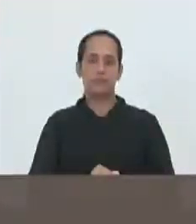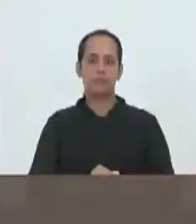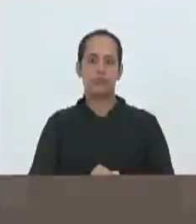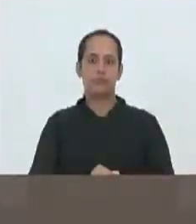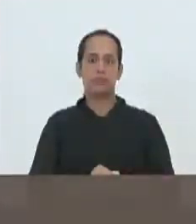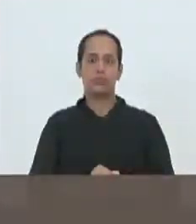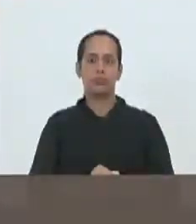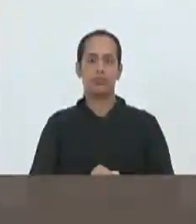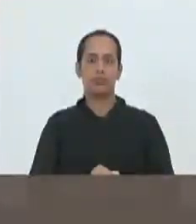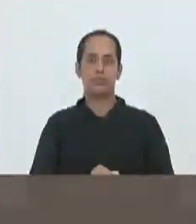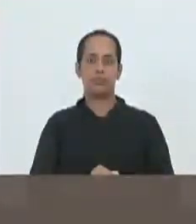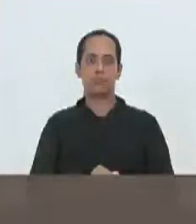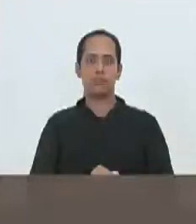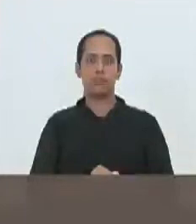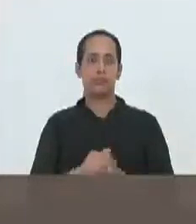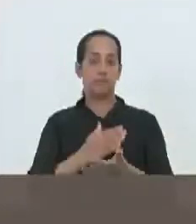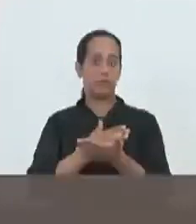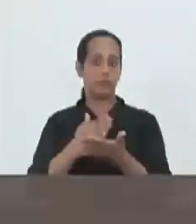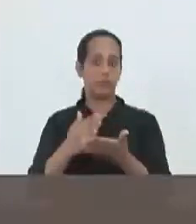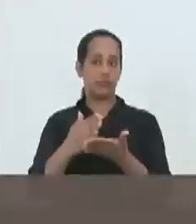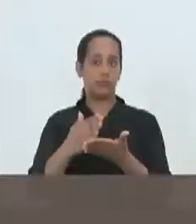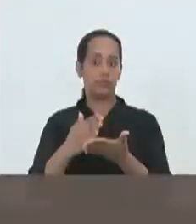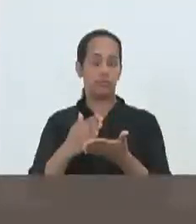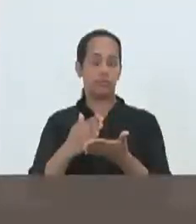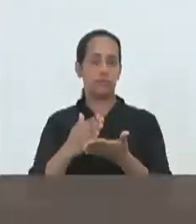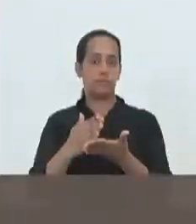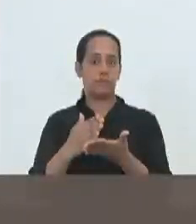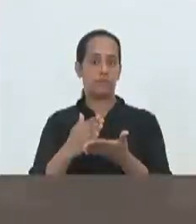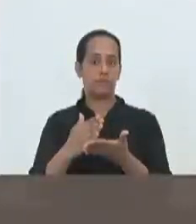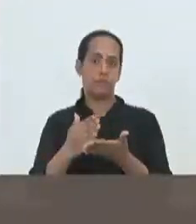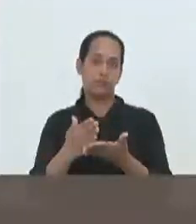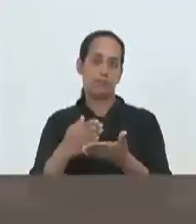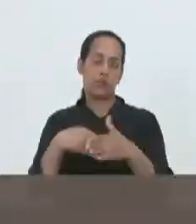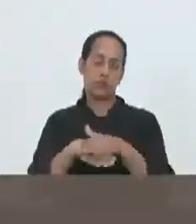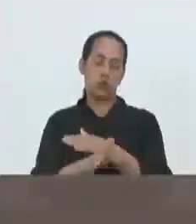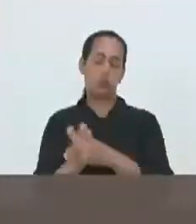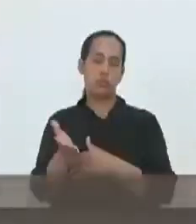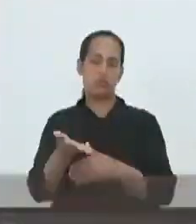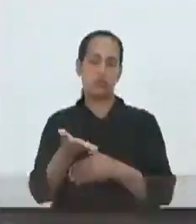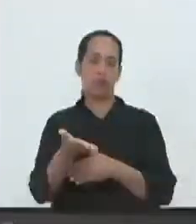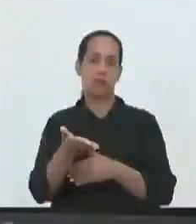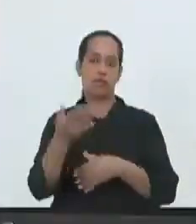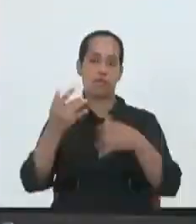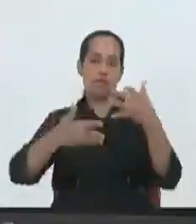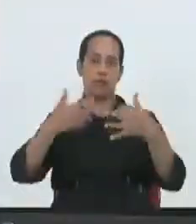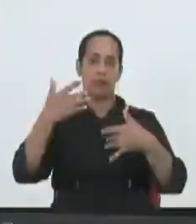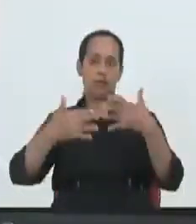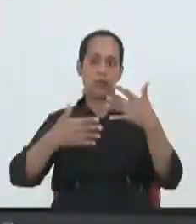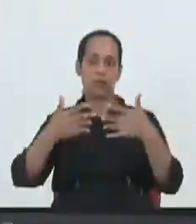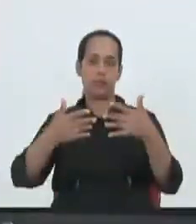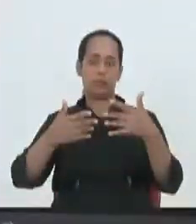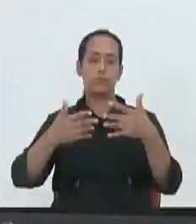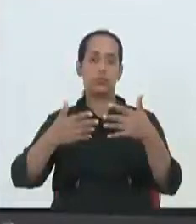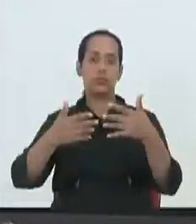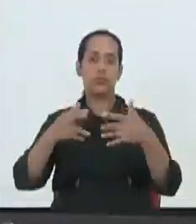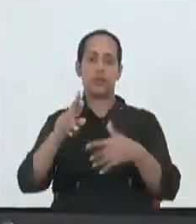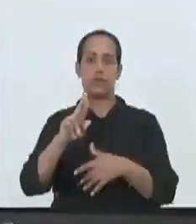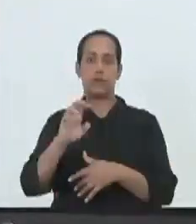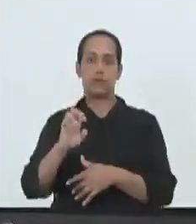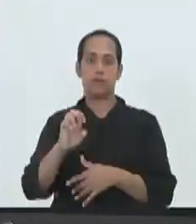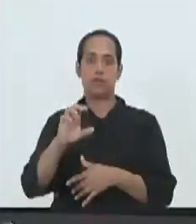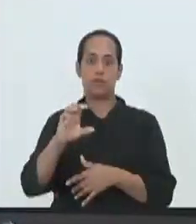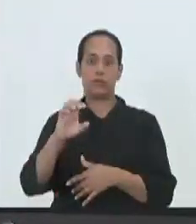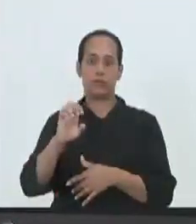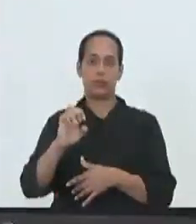Eh vamos começar Como já é de costume falando das receitas e mais uma vez a gente começa falando delas de